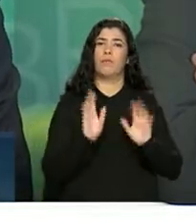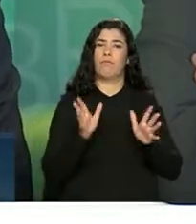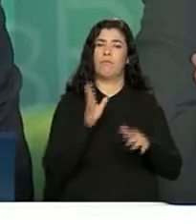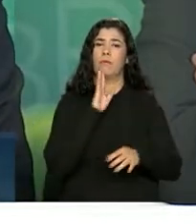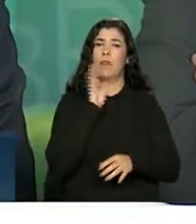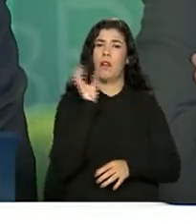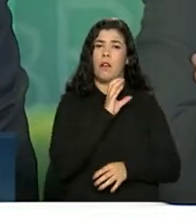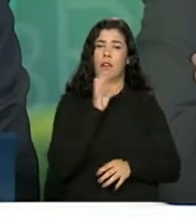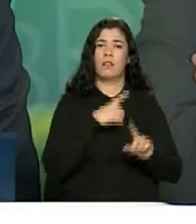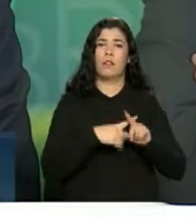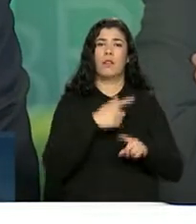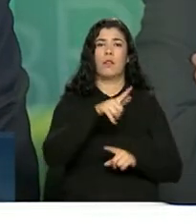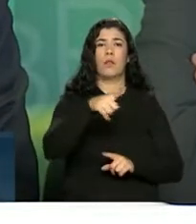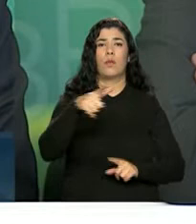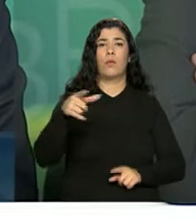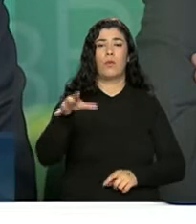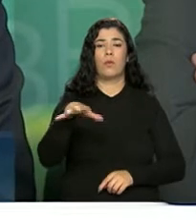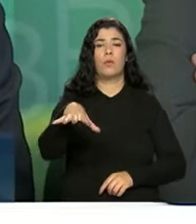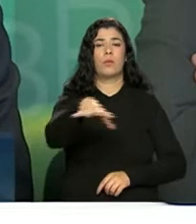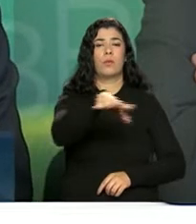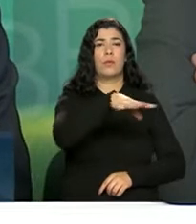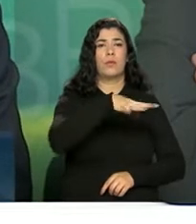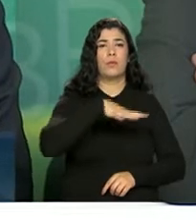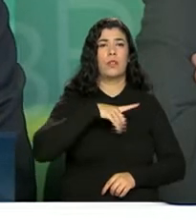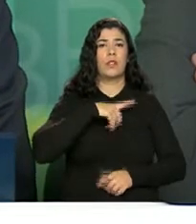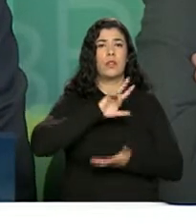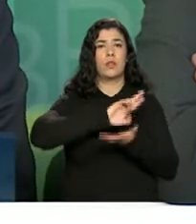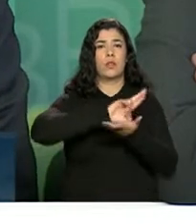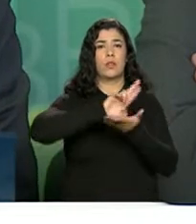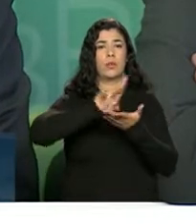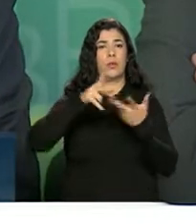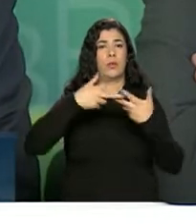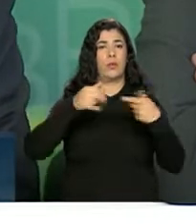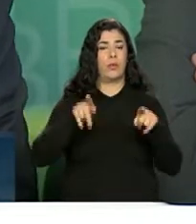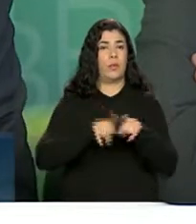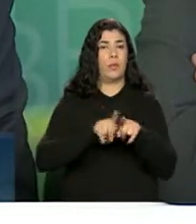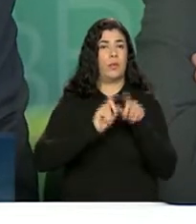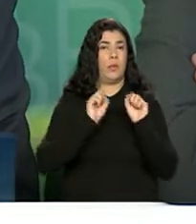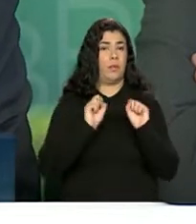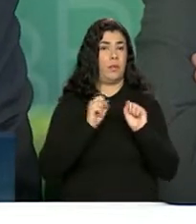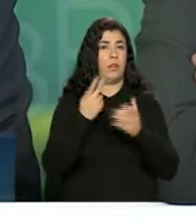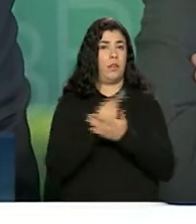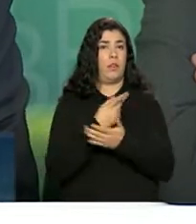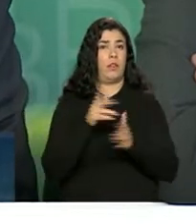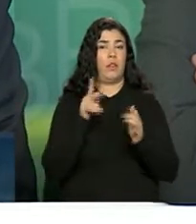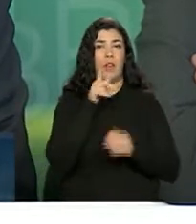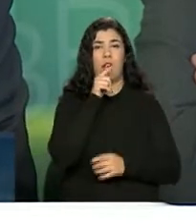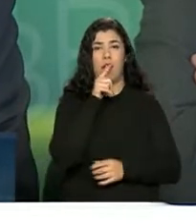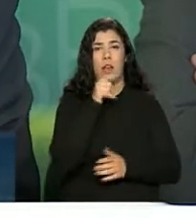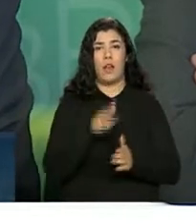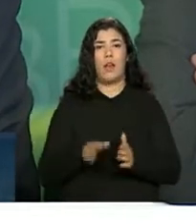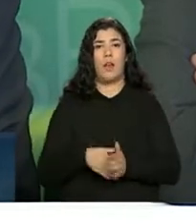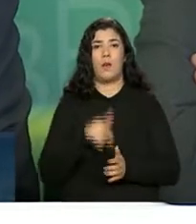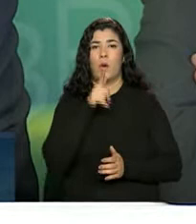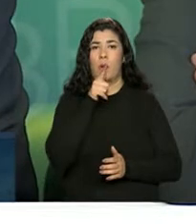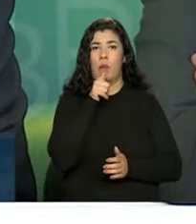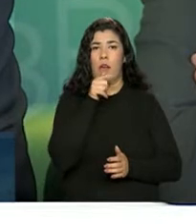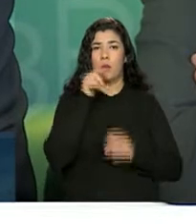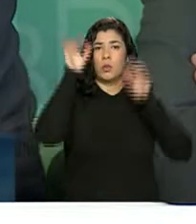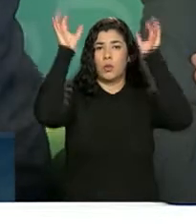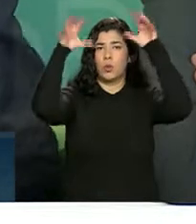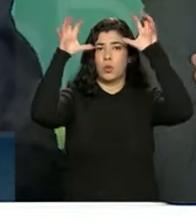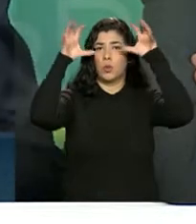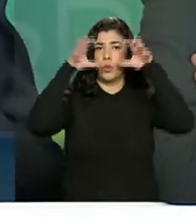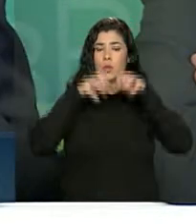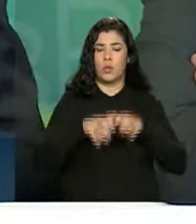em outras regiões os fatores são distintos é porque e essa água chegue até o determinado reservatório muitas